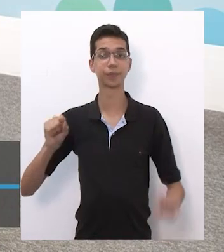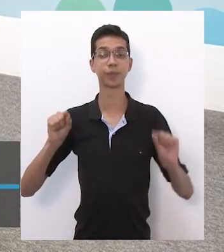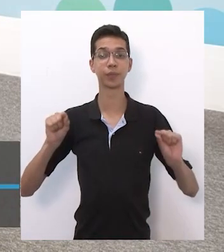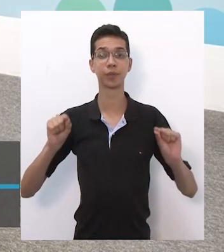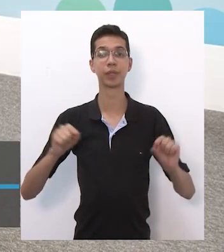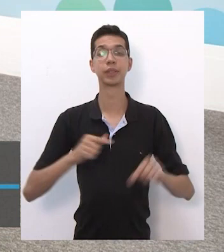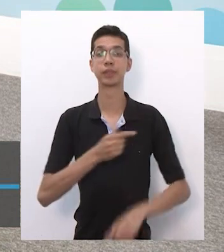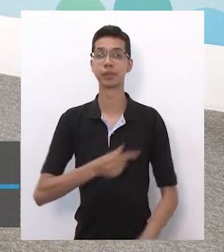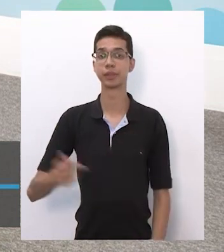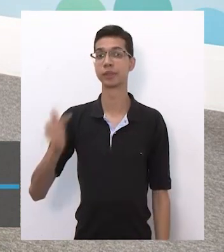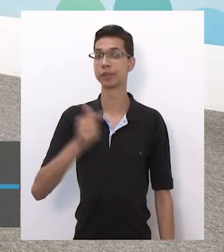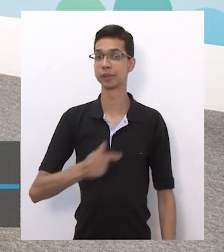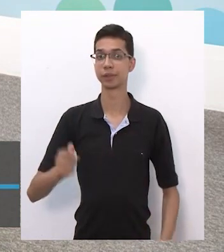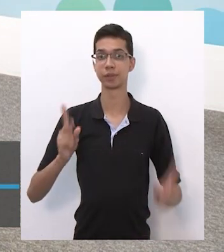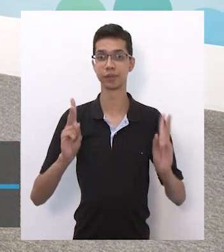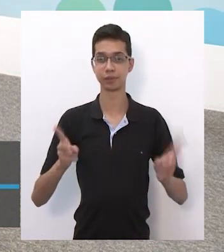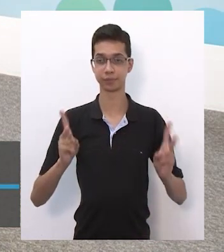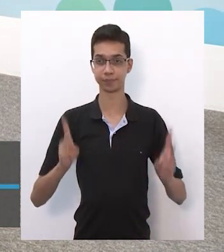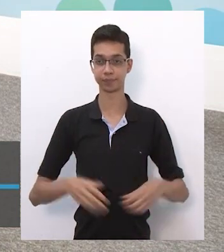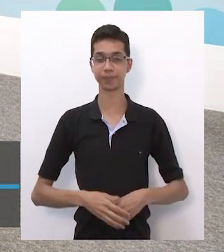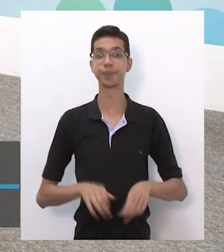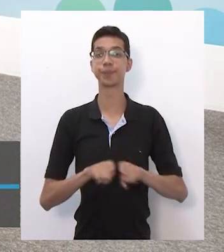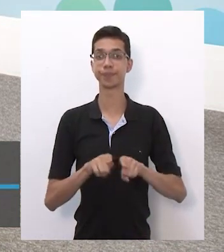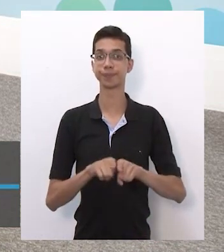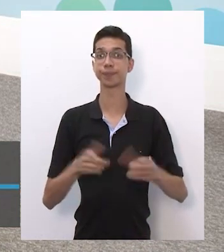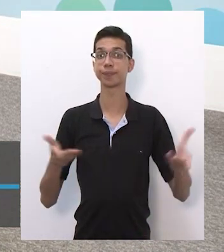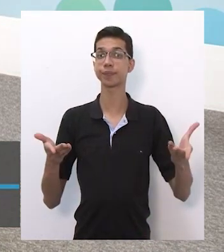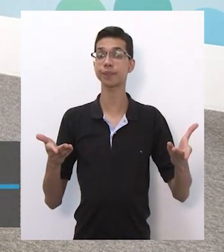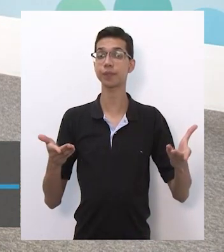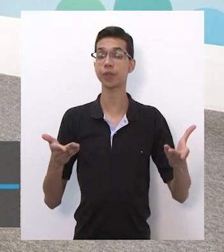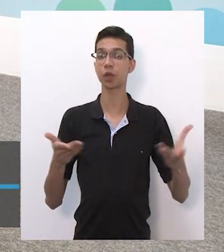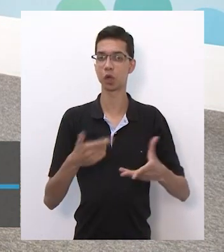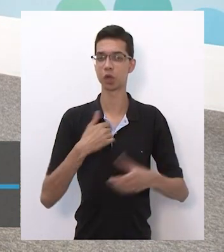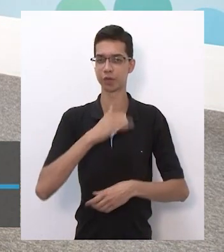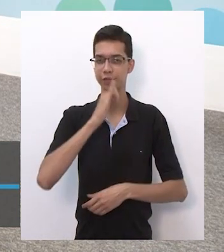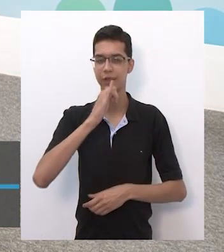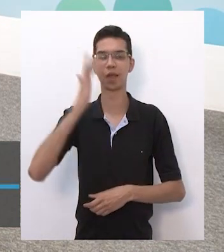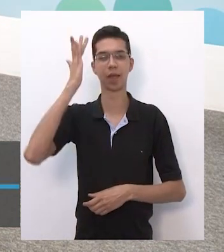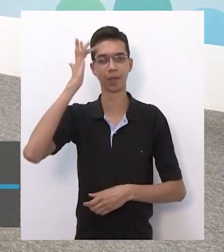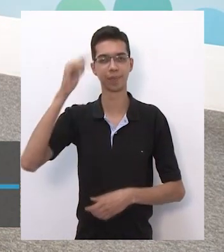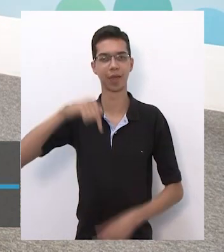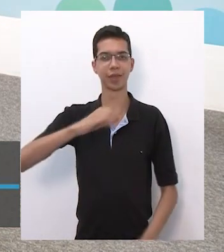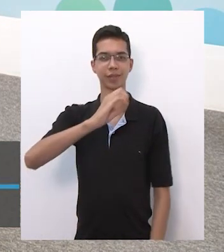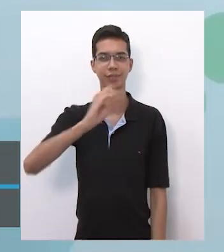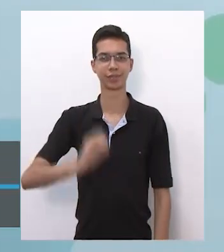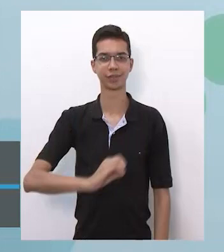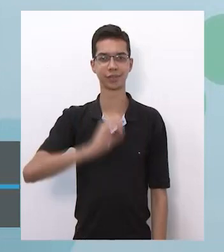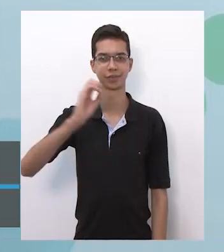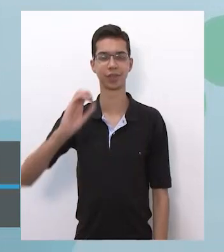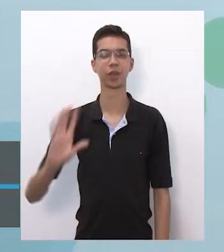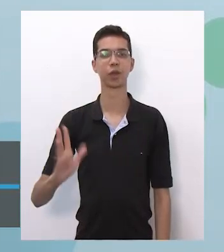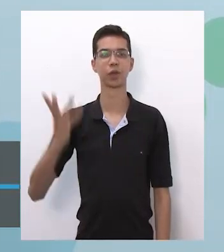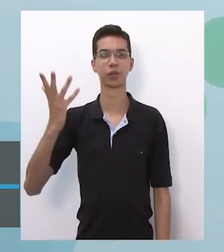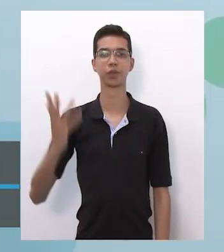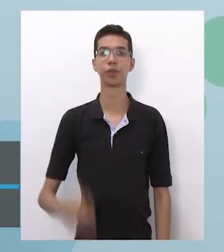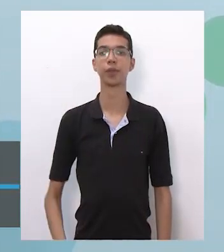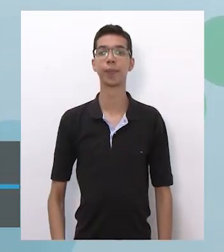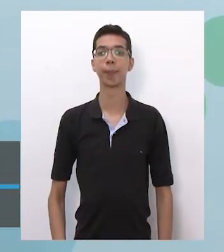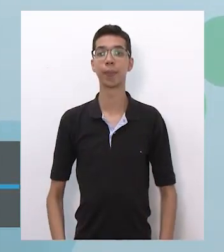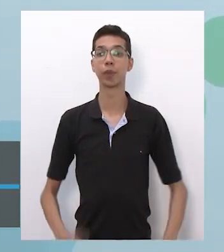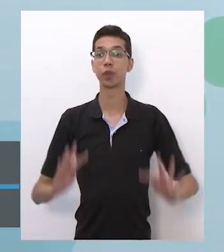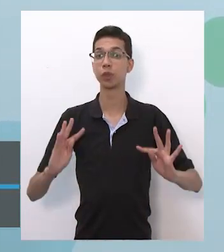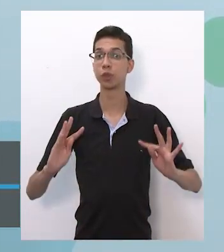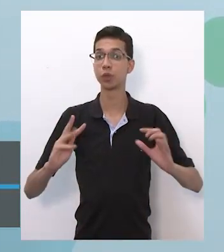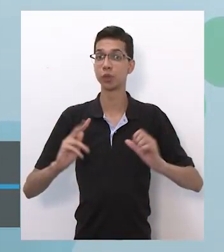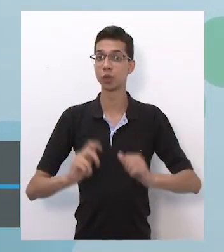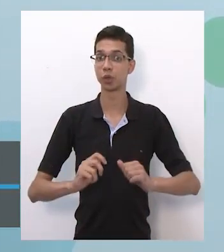semana, né? É verdade. Inclusive, esse programa vai acontecer amanhã, também aqui pelo Centro de Mídias, e vai ser transmitido em todos os canais, né? O